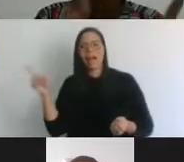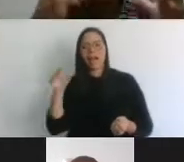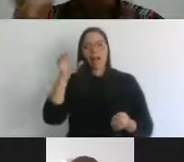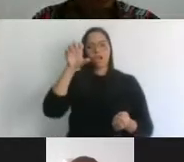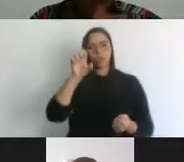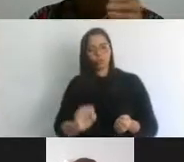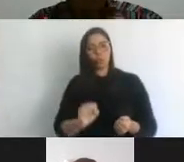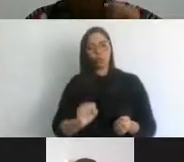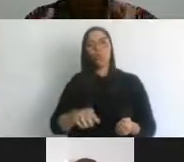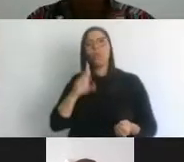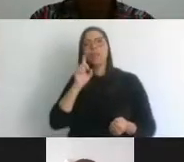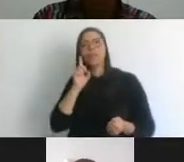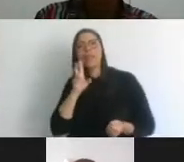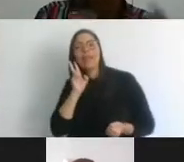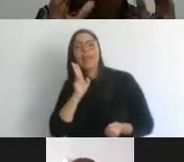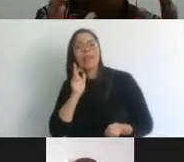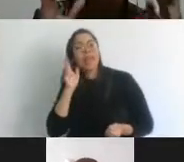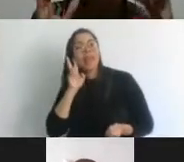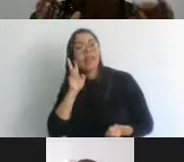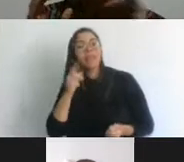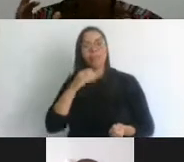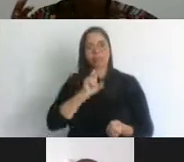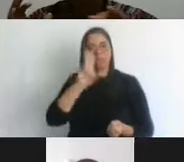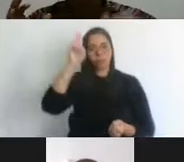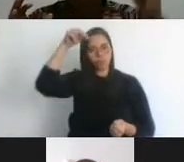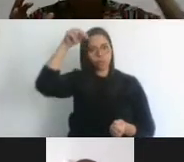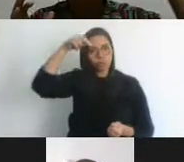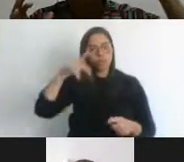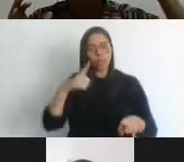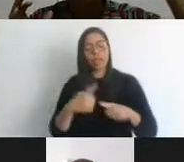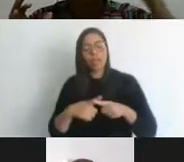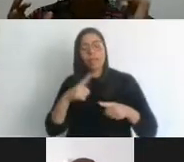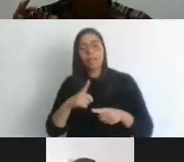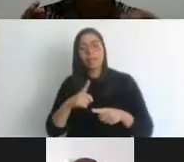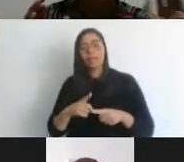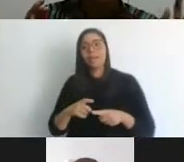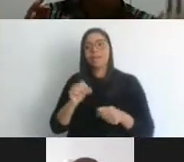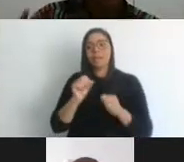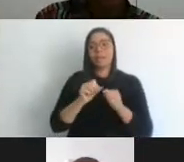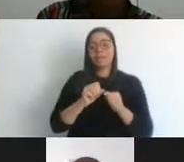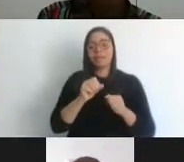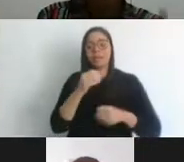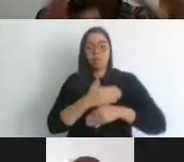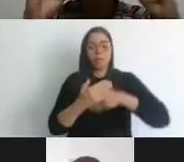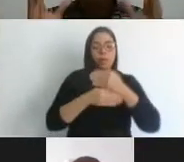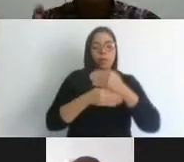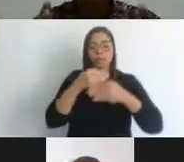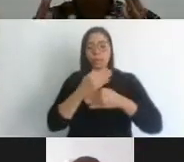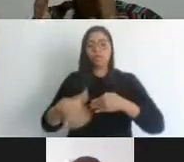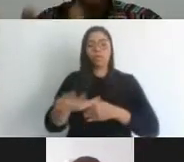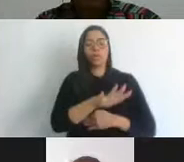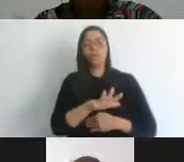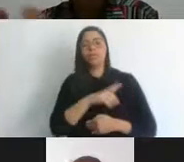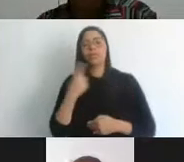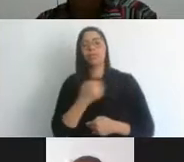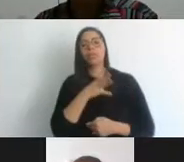doido mas ele escreve algo relevante mas ele continua fazendo aquele processo de colonizando o conhecimento da bom então